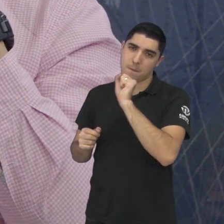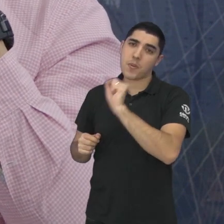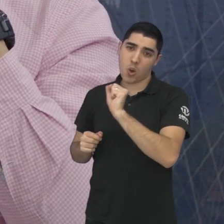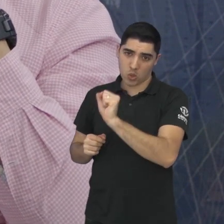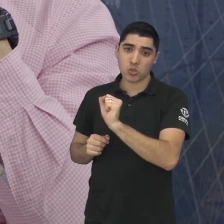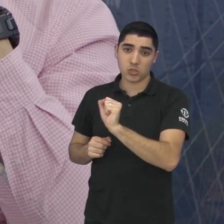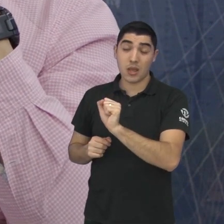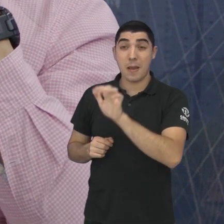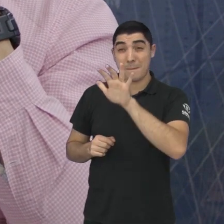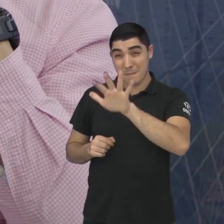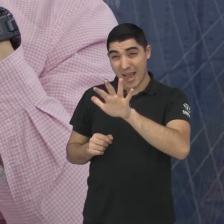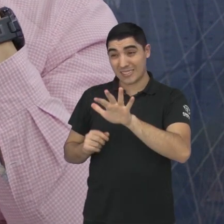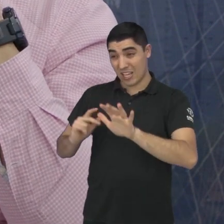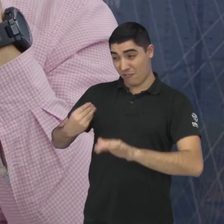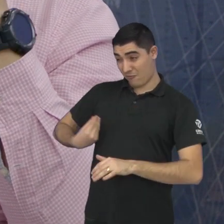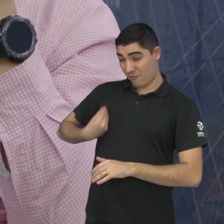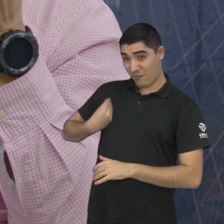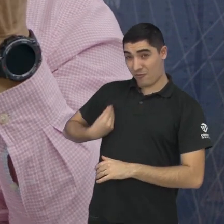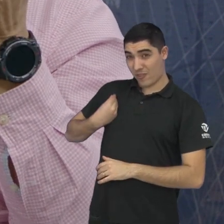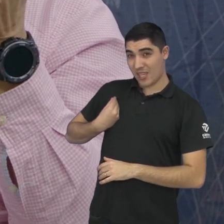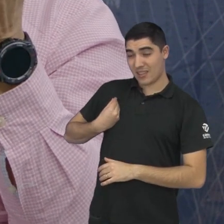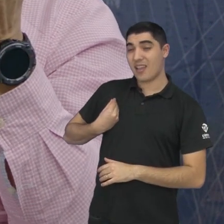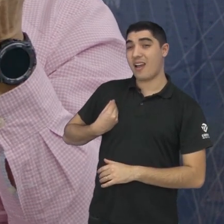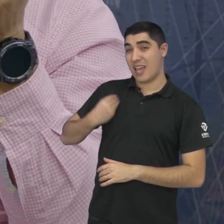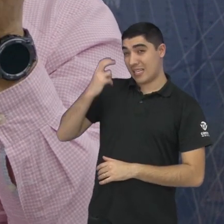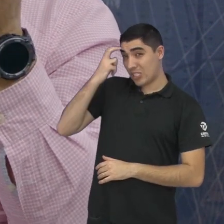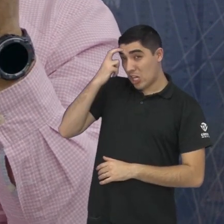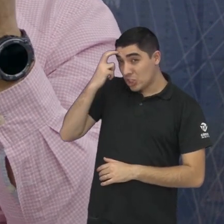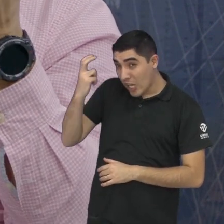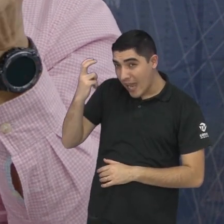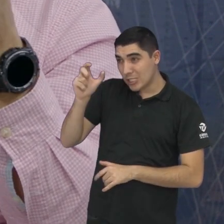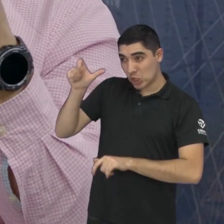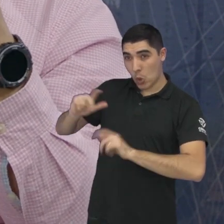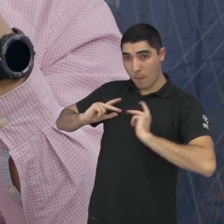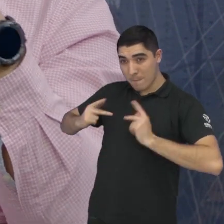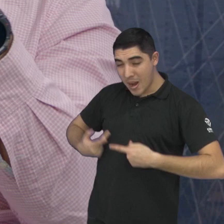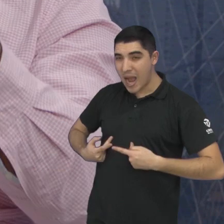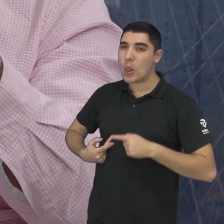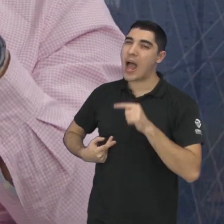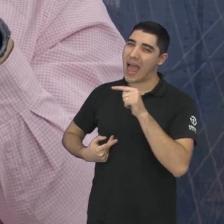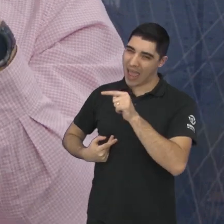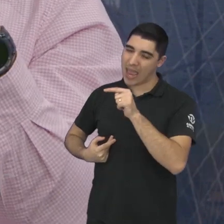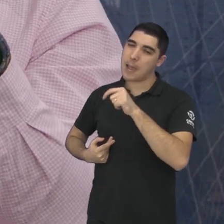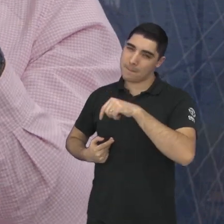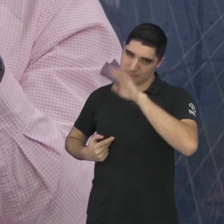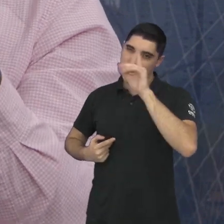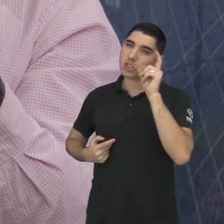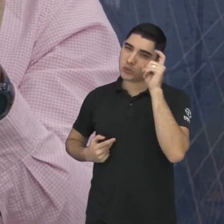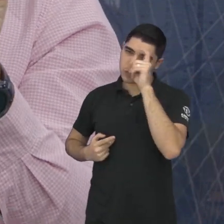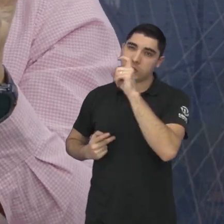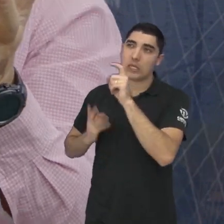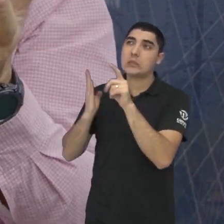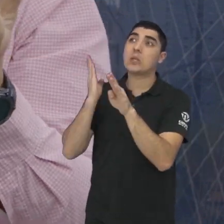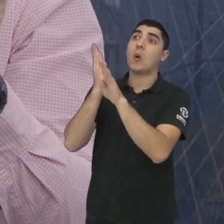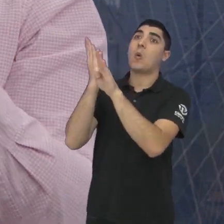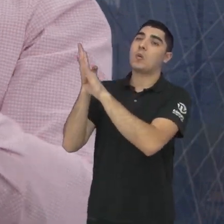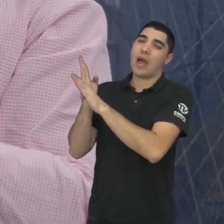possível. Vida complexa é muito mais difícil, é muito mais complexo para